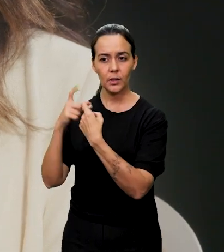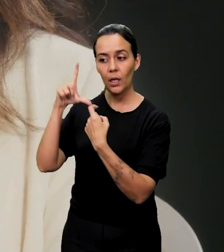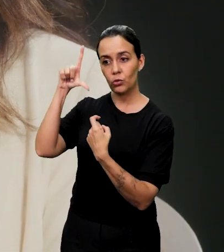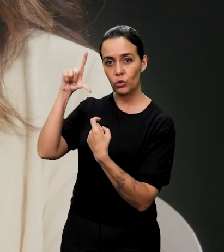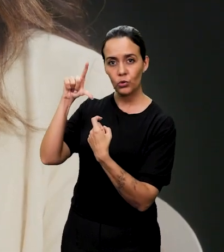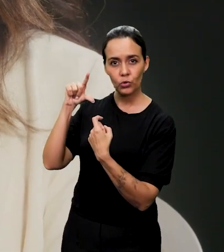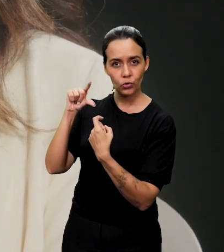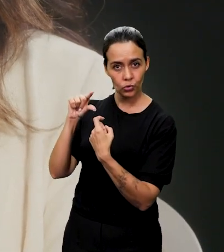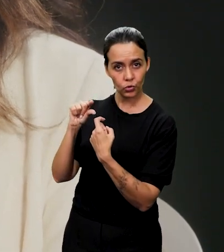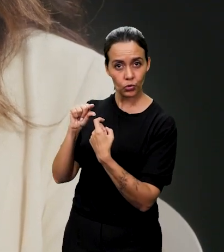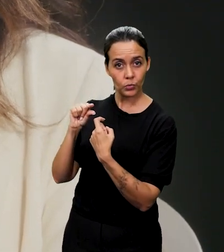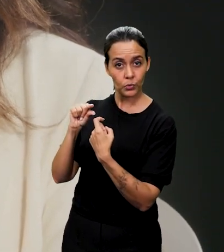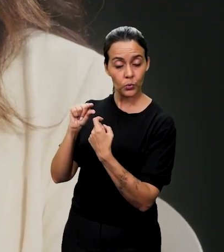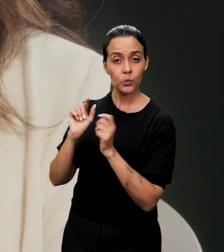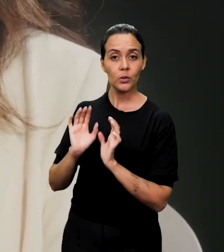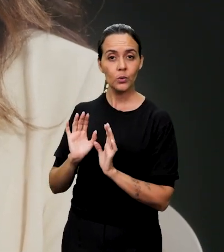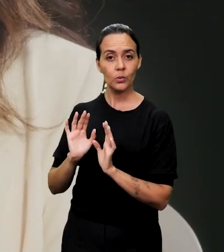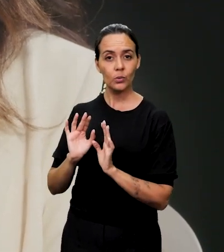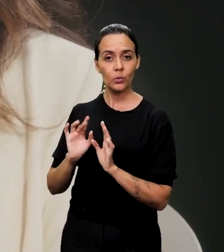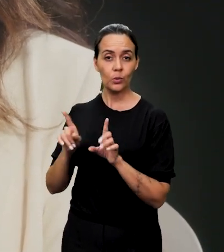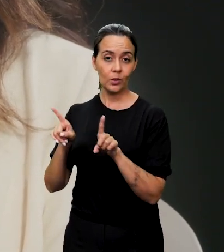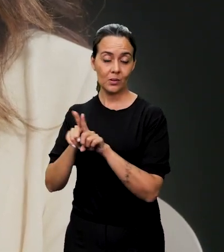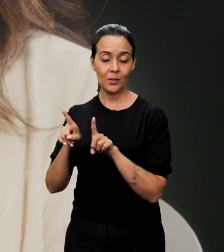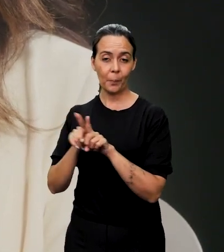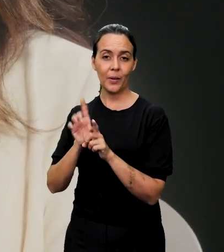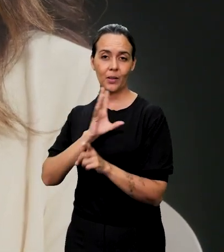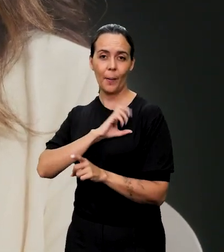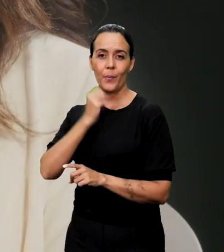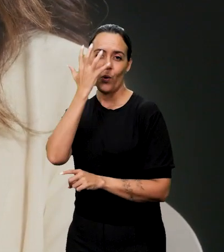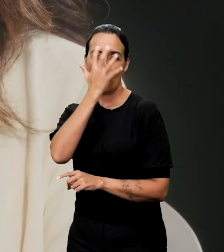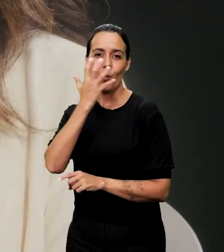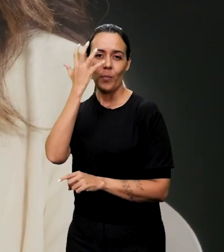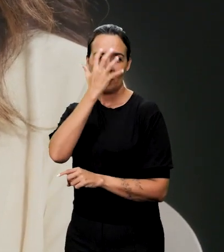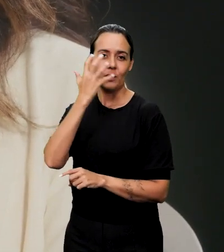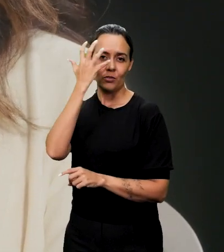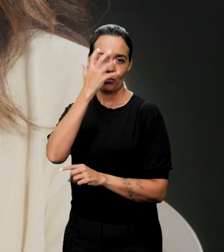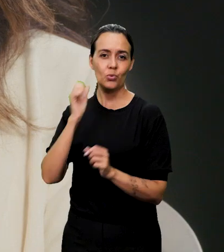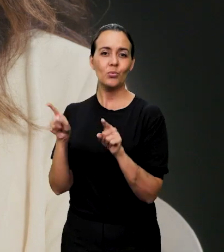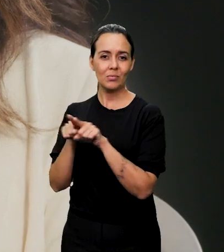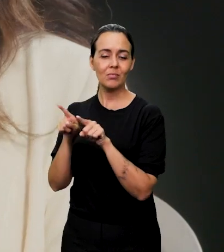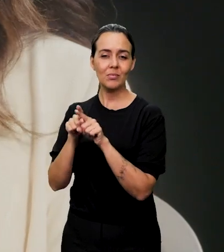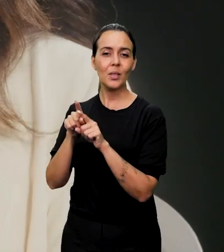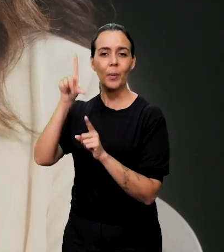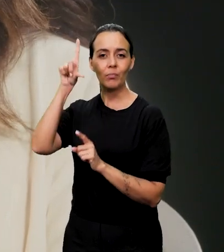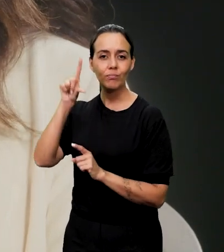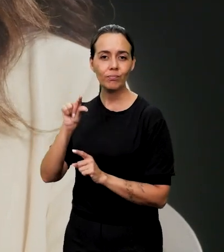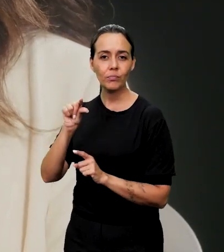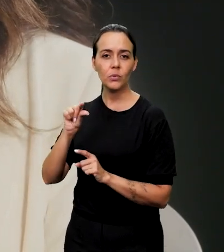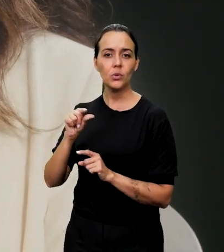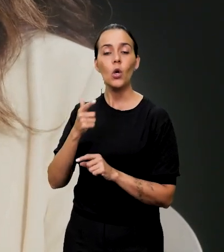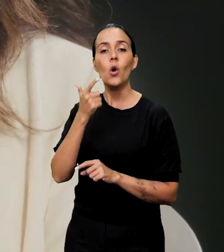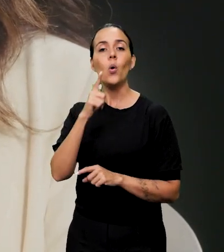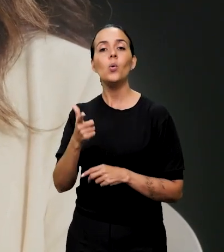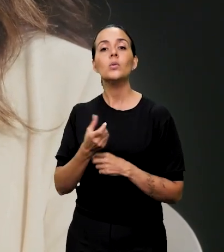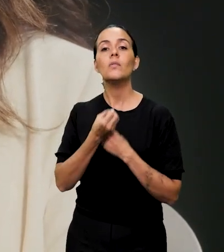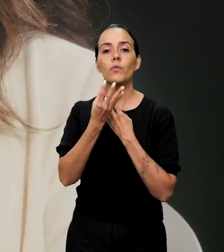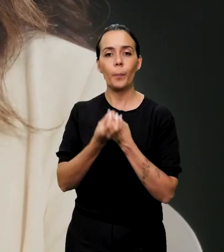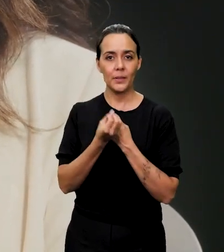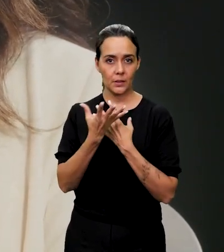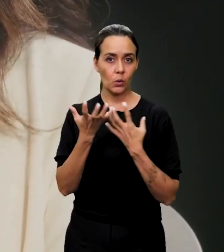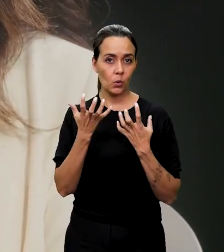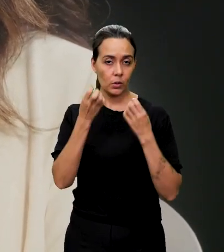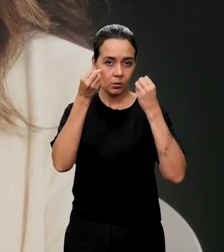fazer parte mesmo das narrativas recheadas de amor romântico. E aí tem um outro dado que eu queria colocar